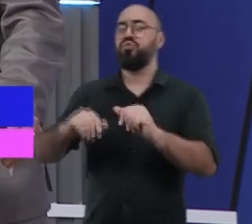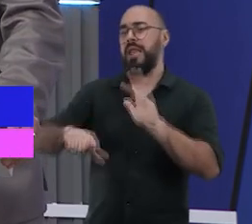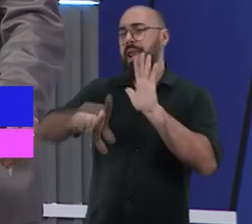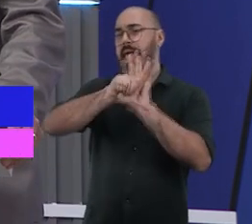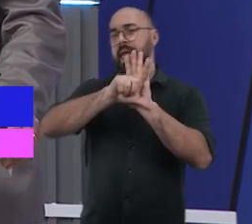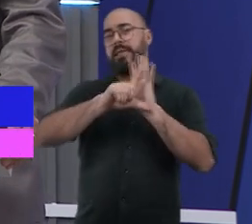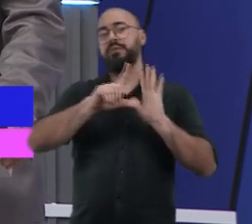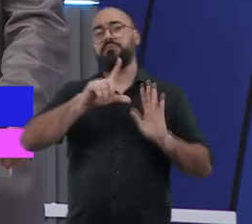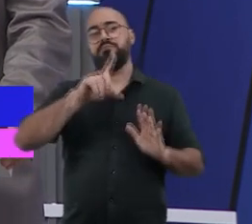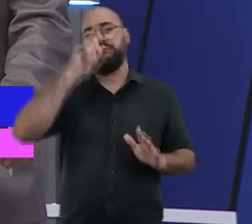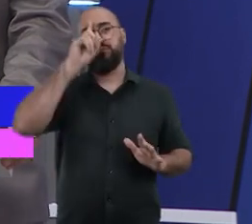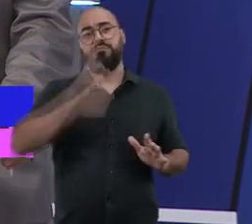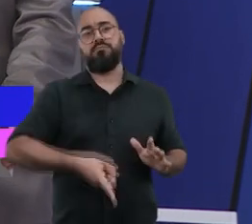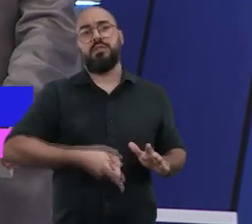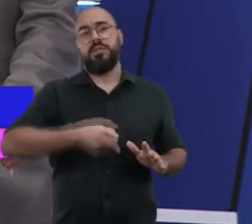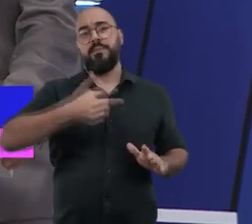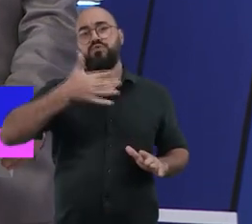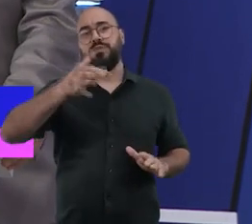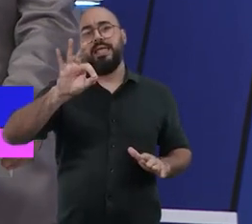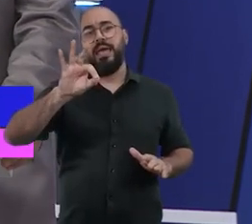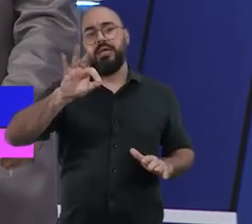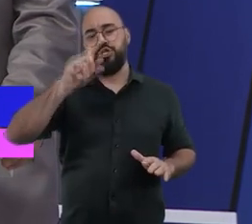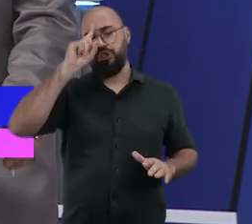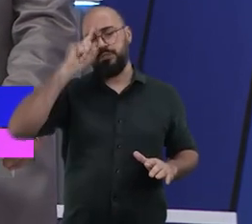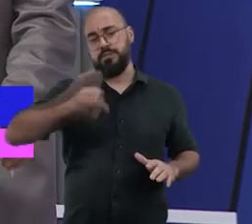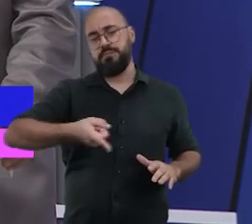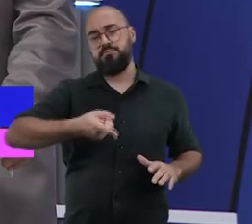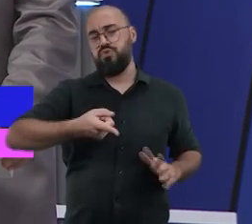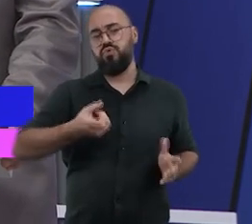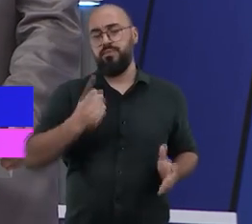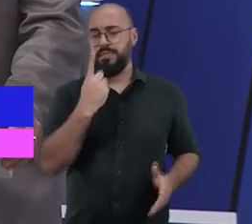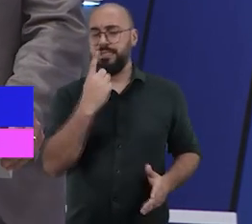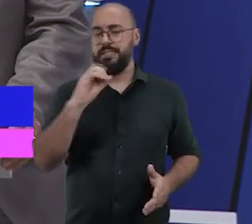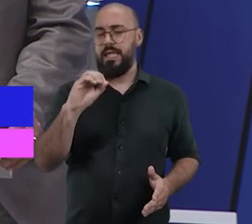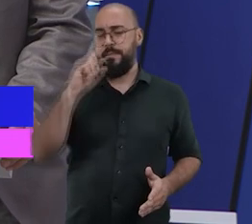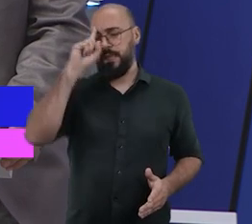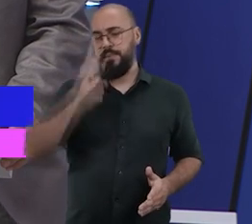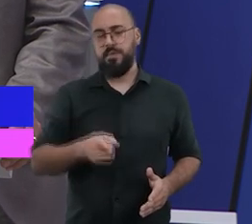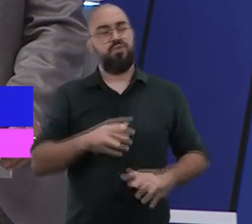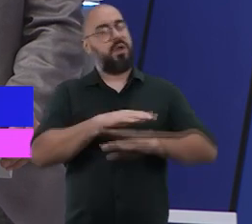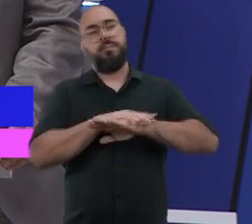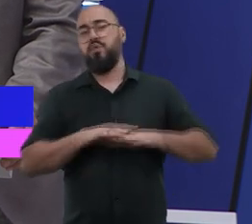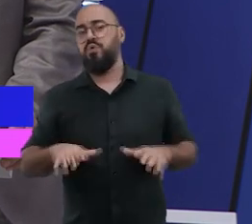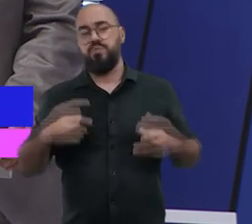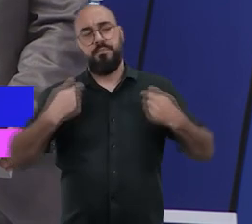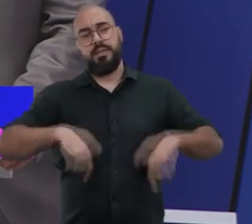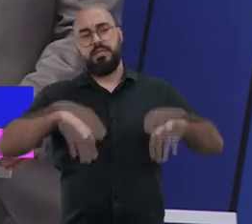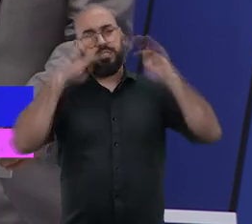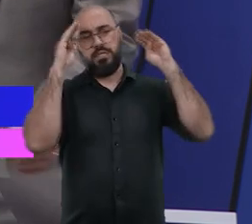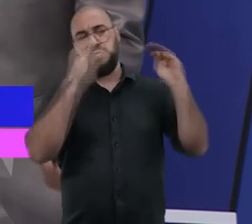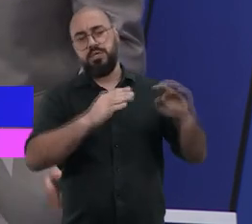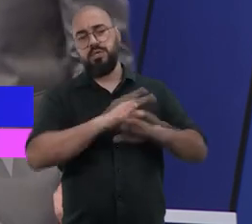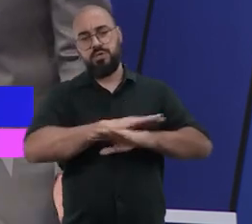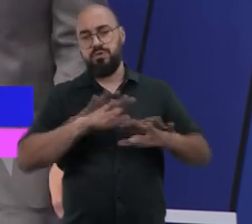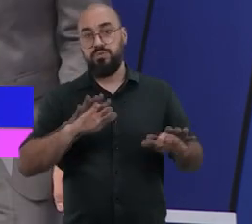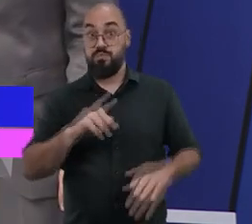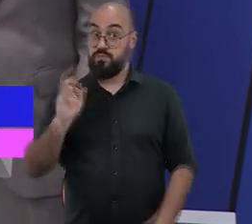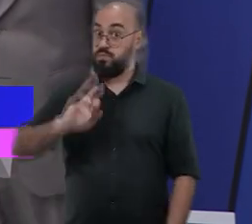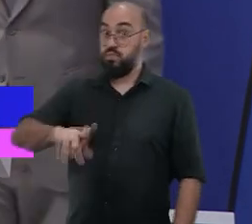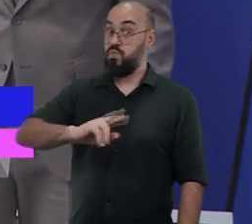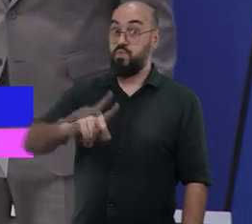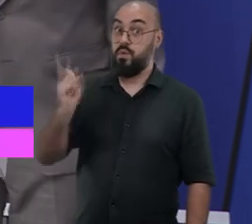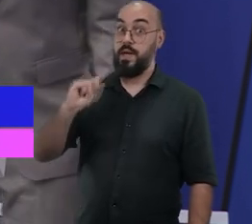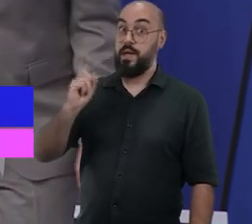mais obedecer os 10 mandamentos, porque Jesus cumpriu tudo na cruz. Não é nada disso que a Bíblia está dizendo. O que Jesus cumpriu